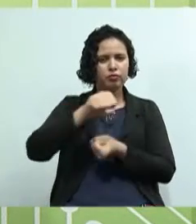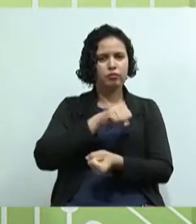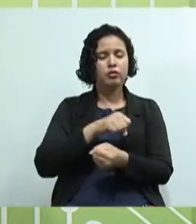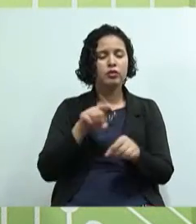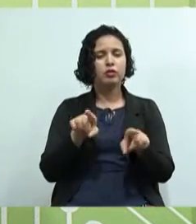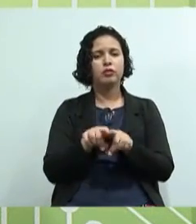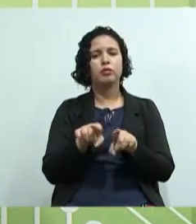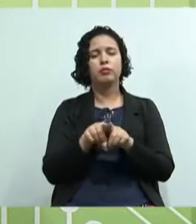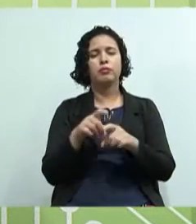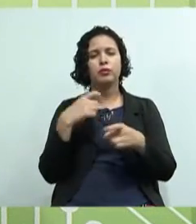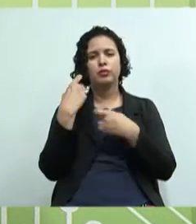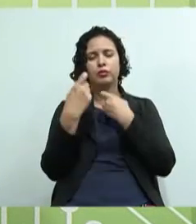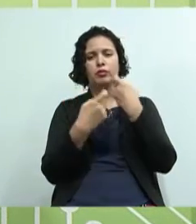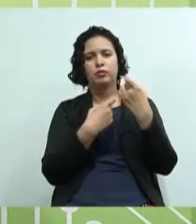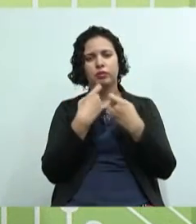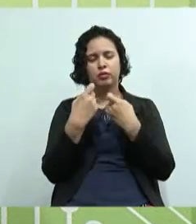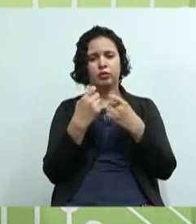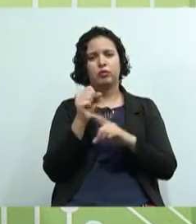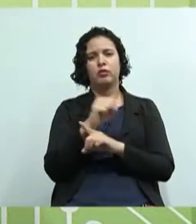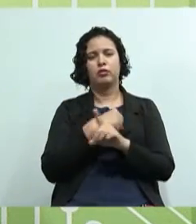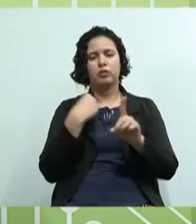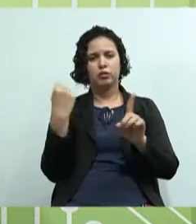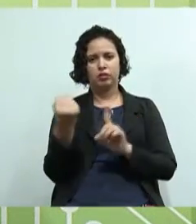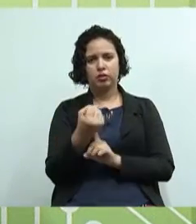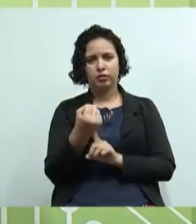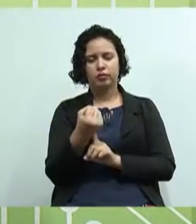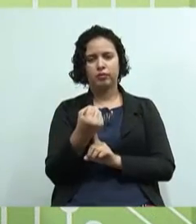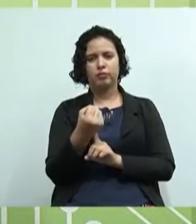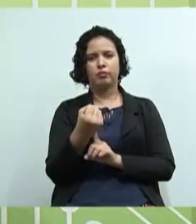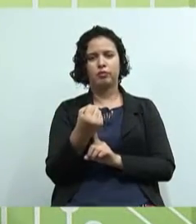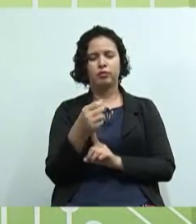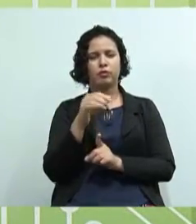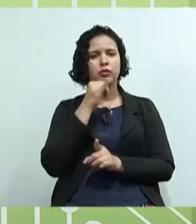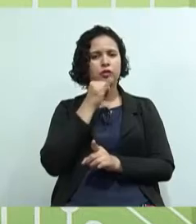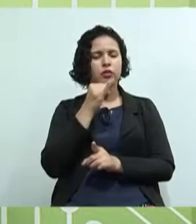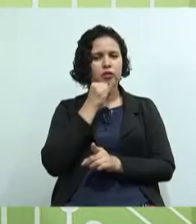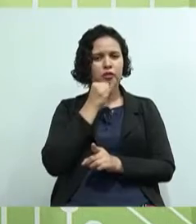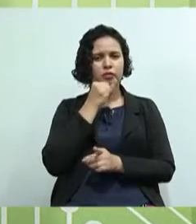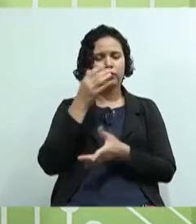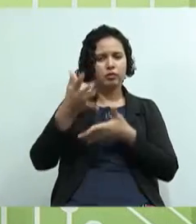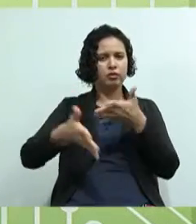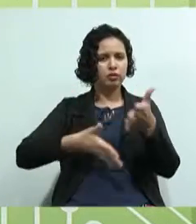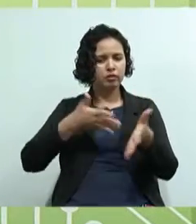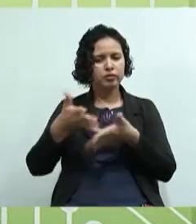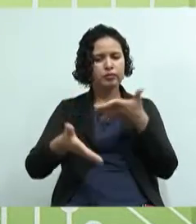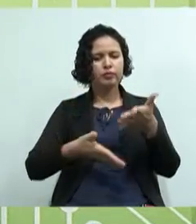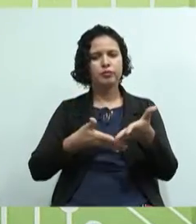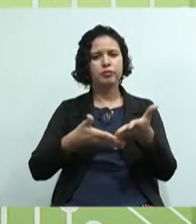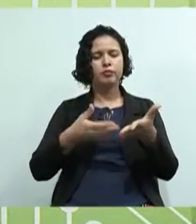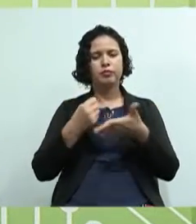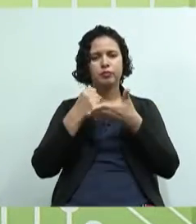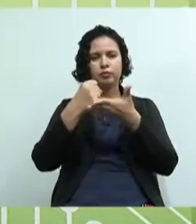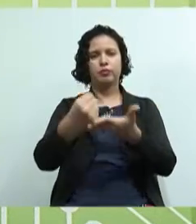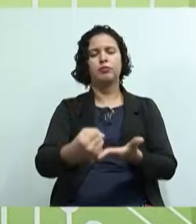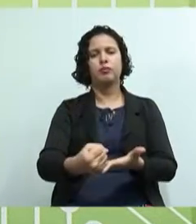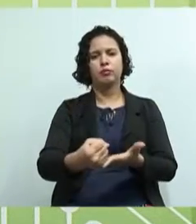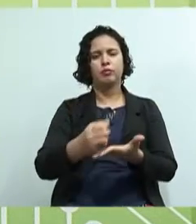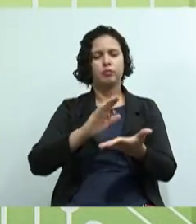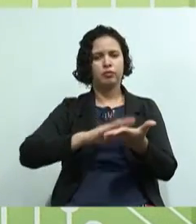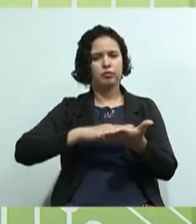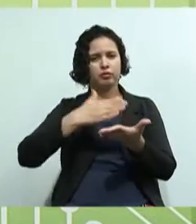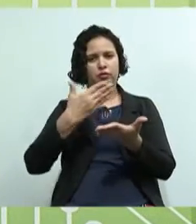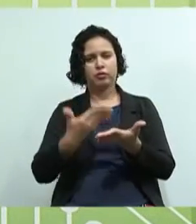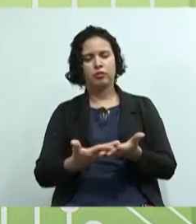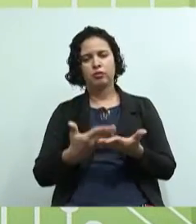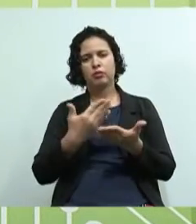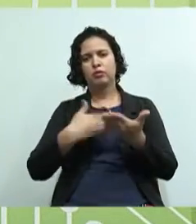um grande exemplo nosso aqui é exatamente Libras. Está aqui a professora Tamires, que está exatamente trazendo aí, traduzindo toda